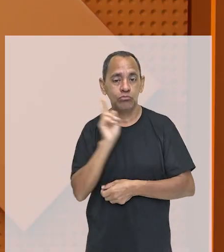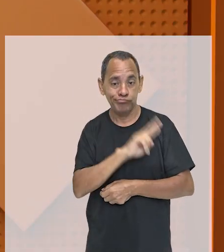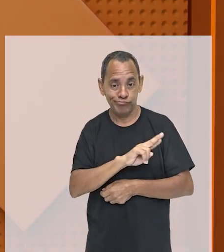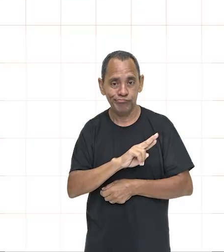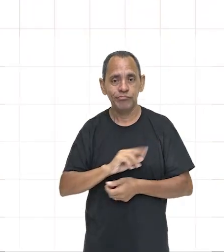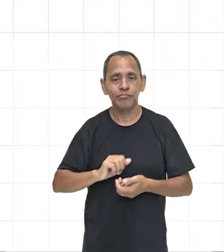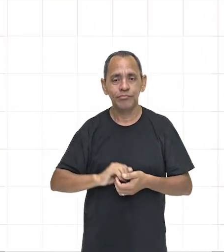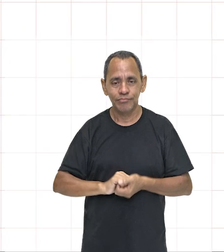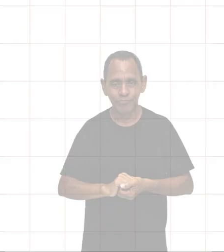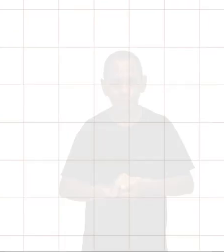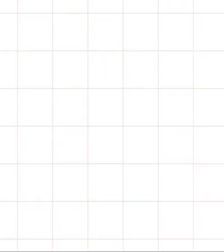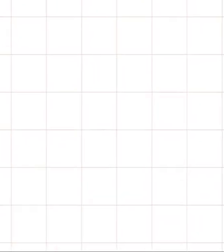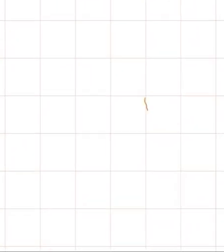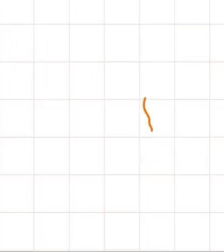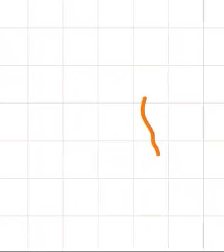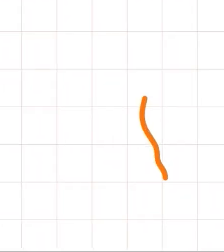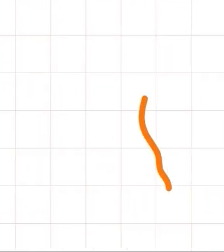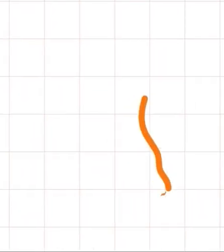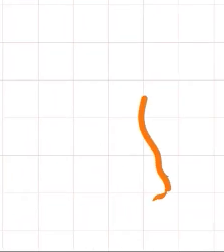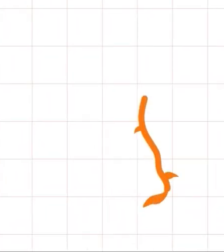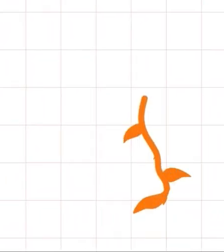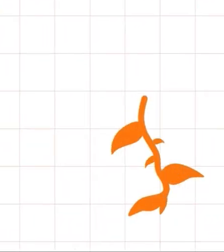aula.